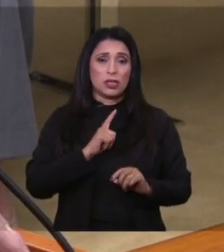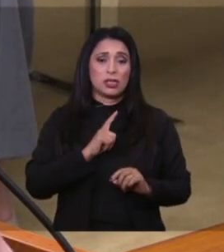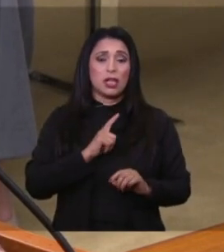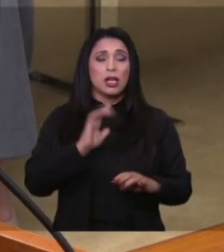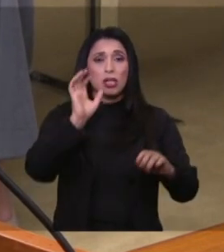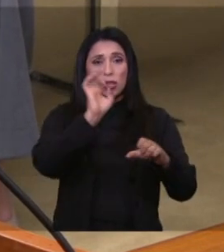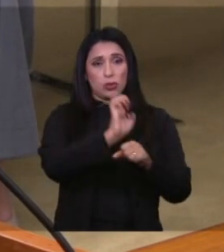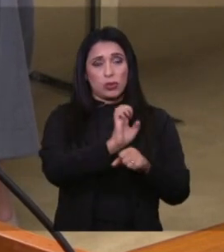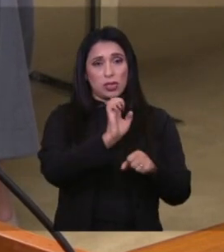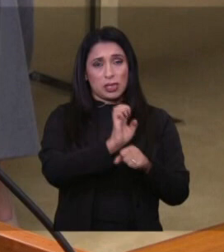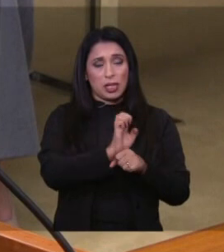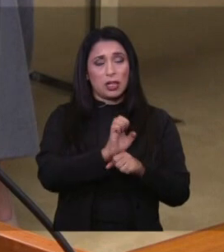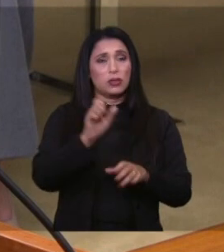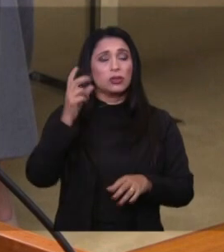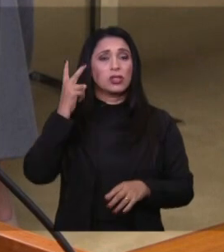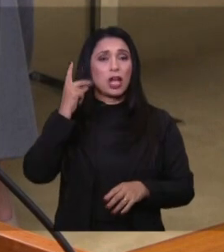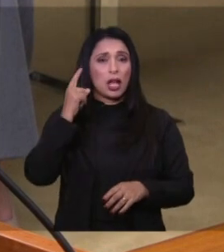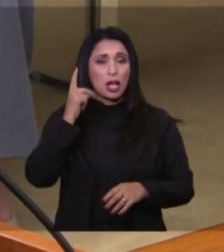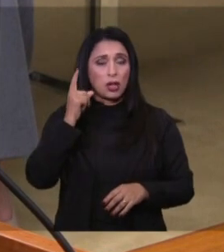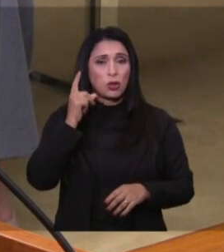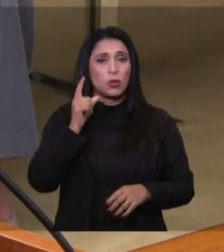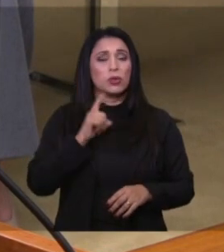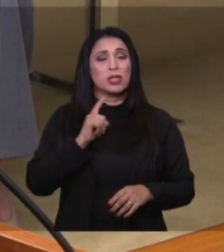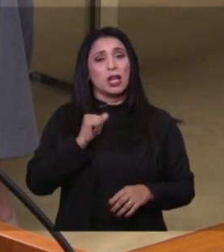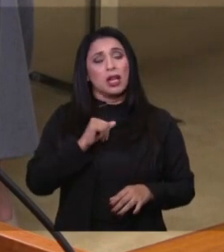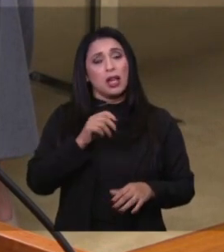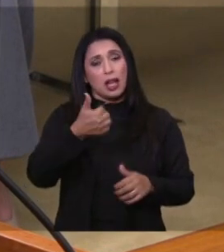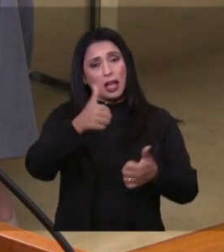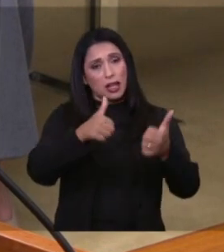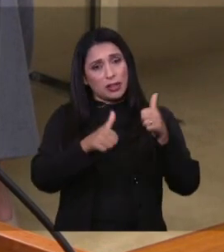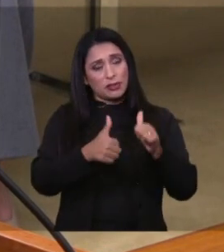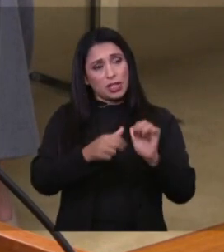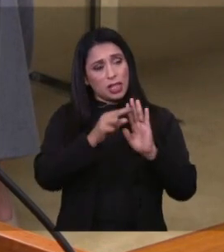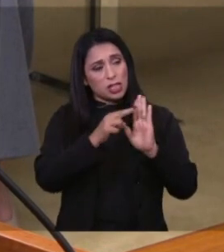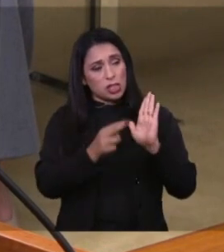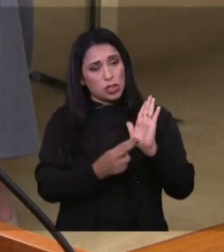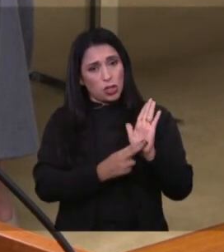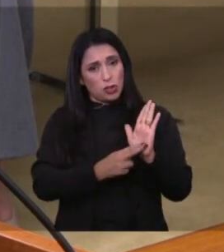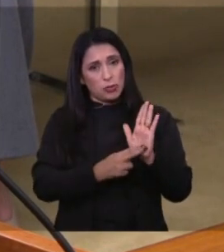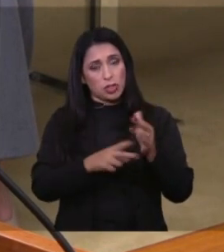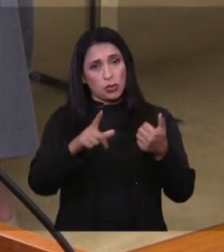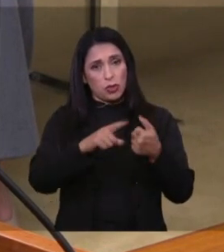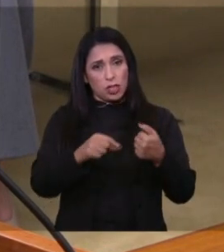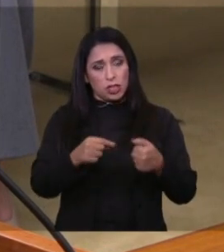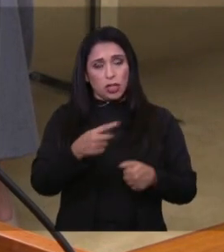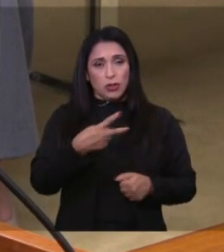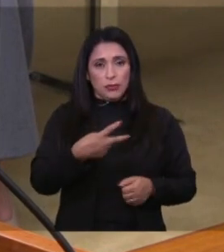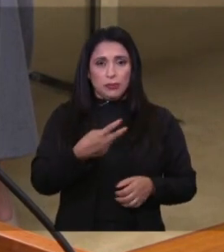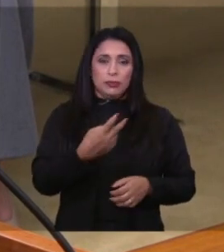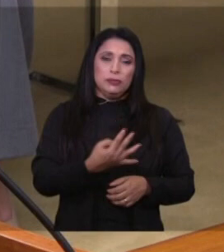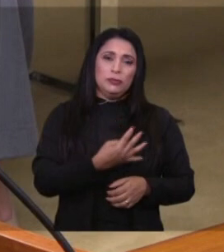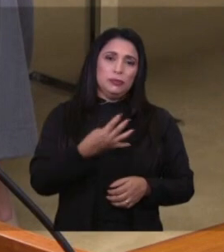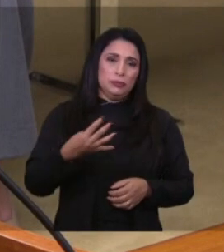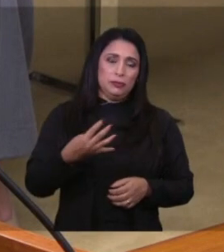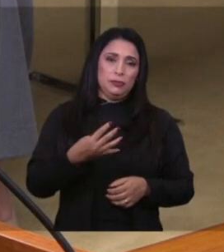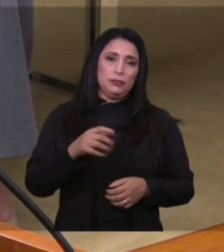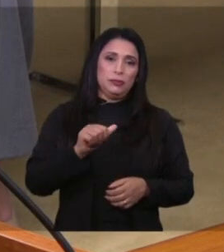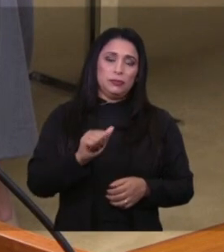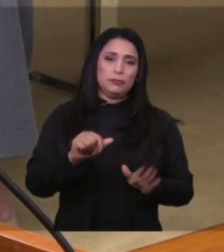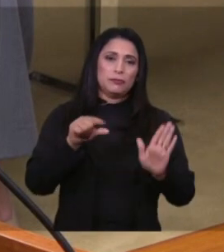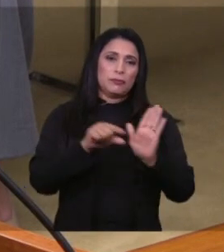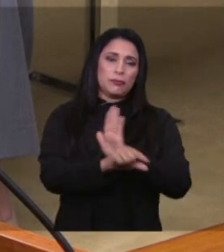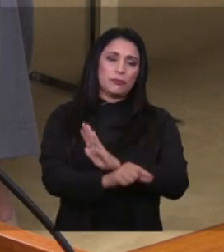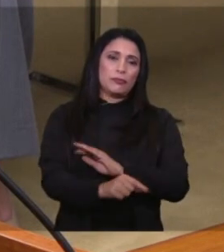Alagoas analisa as normas impugnadas, especificamente o artigo 24A, parágrafo